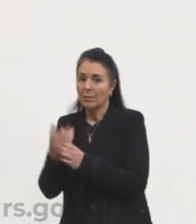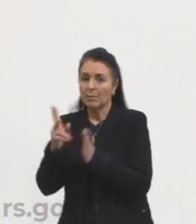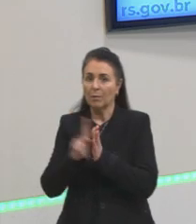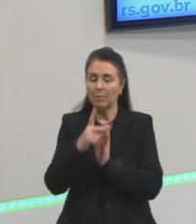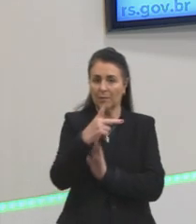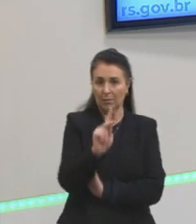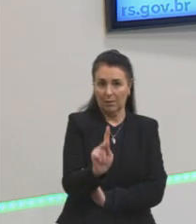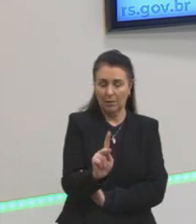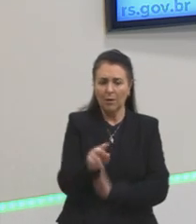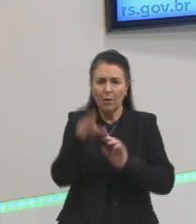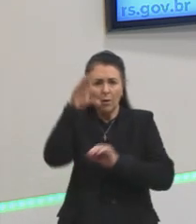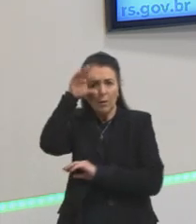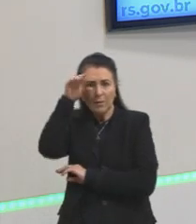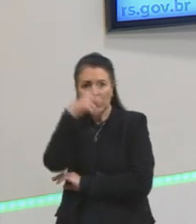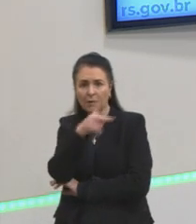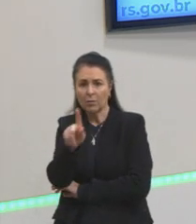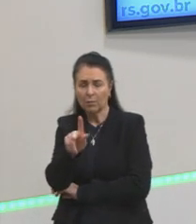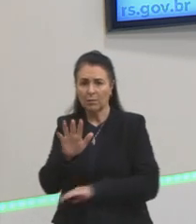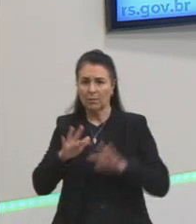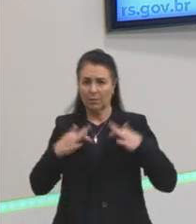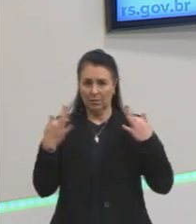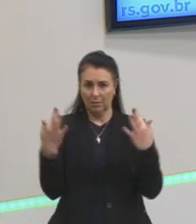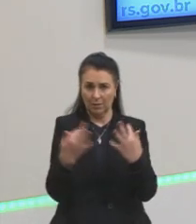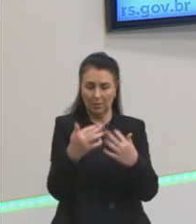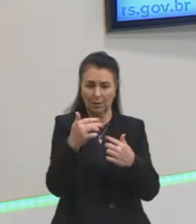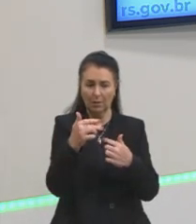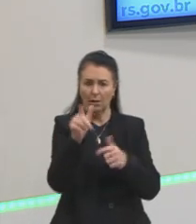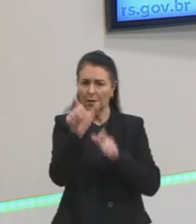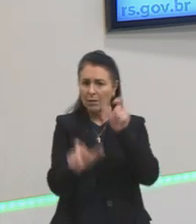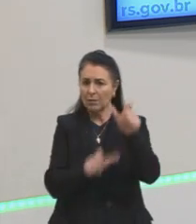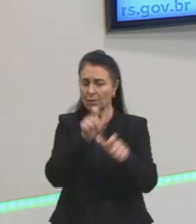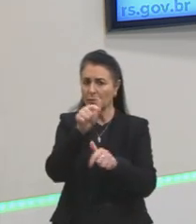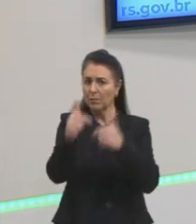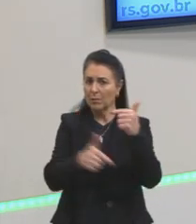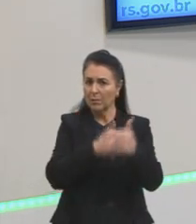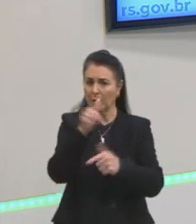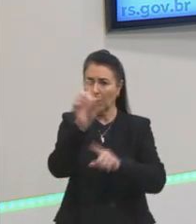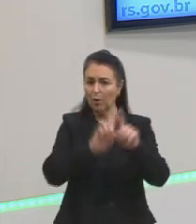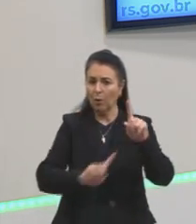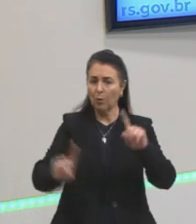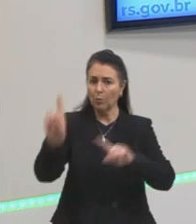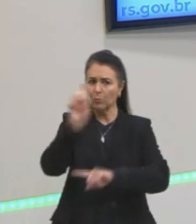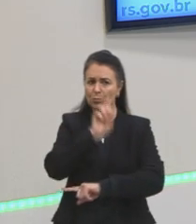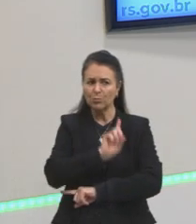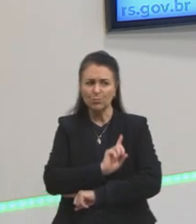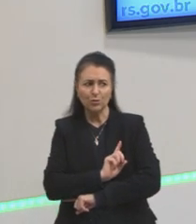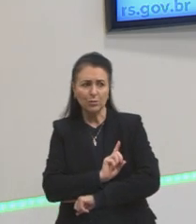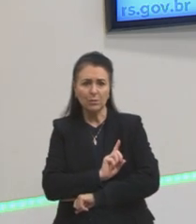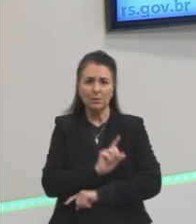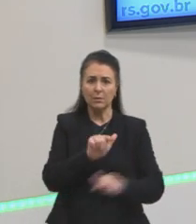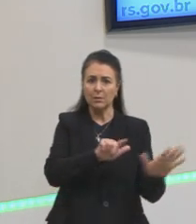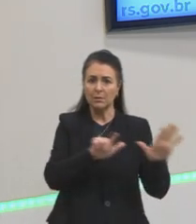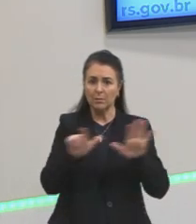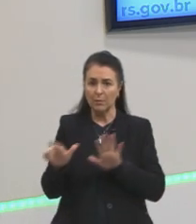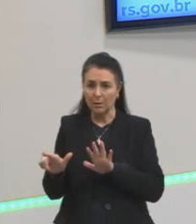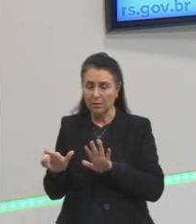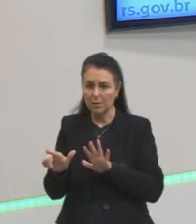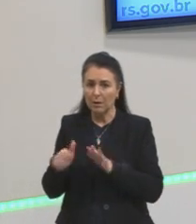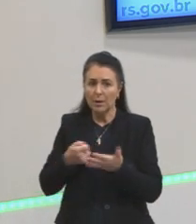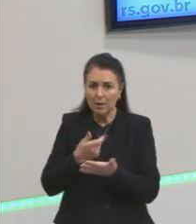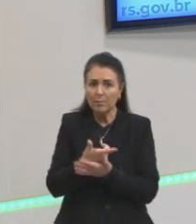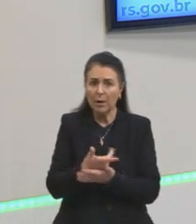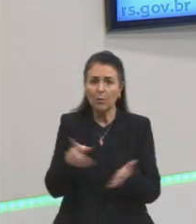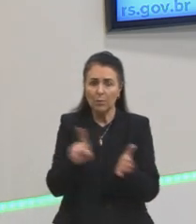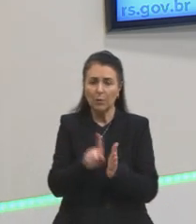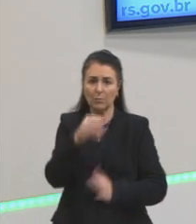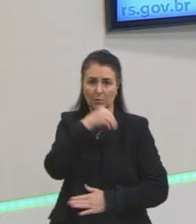família sua relação pode ver que as pessoas vão trabalhar alguns dias da semana e pagaram o seu salário o restante dos dias do